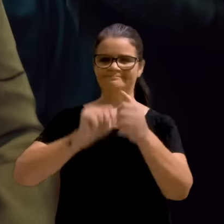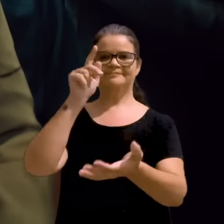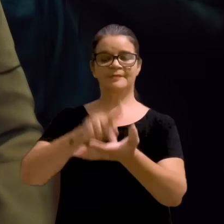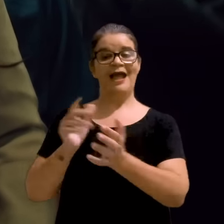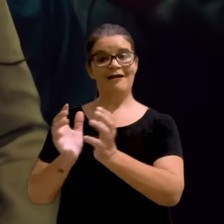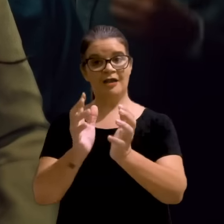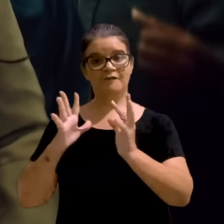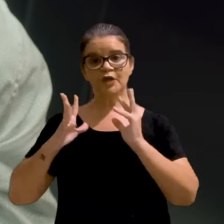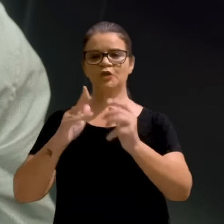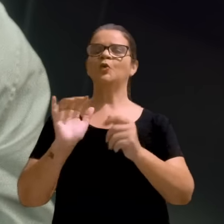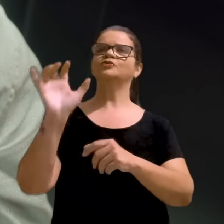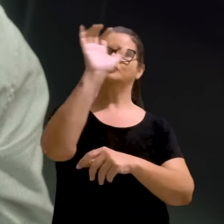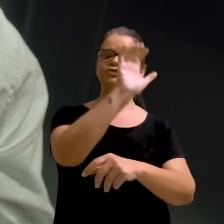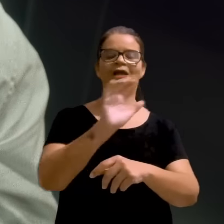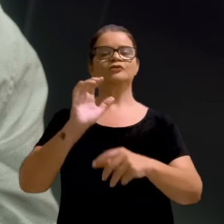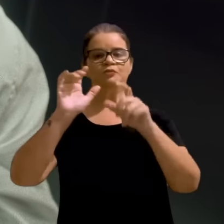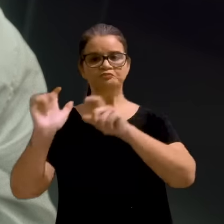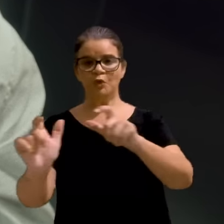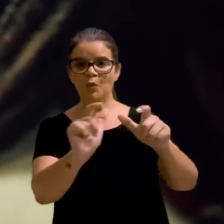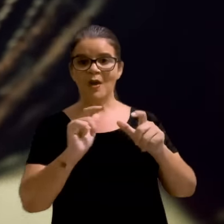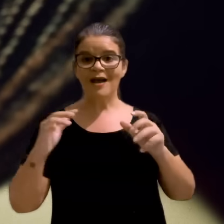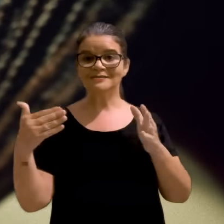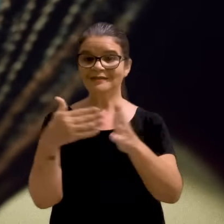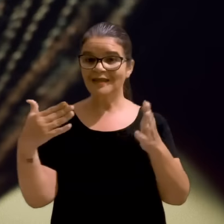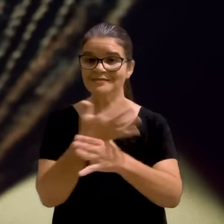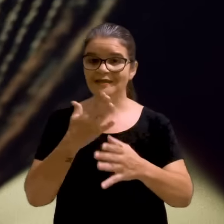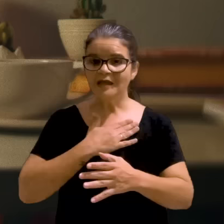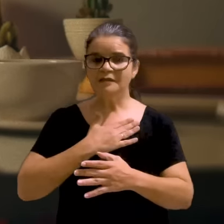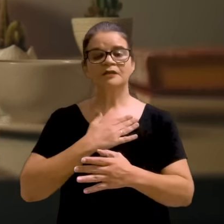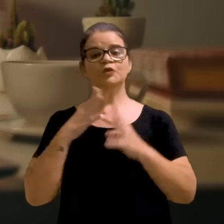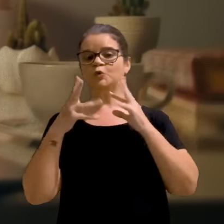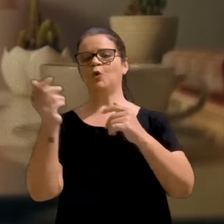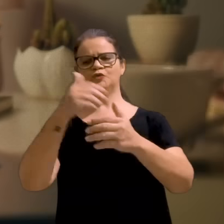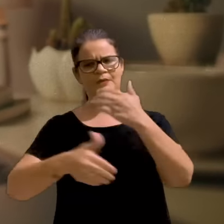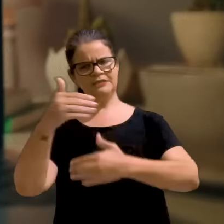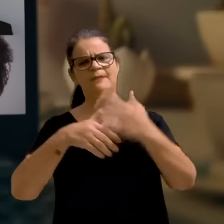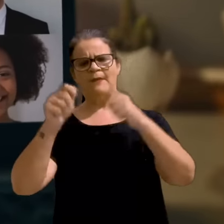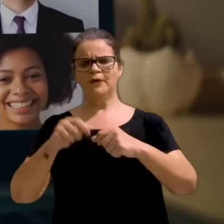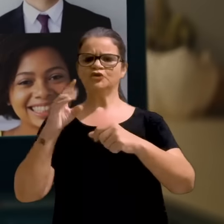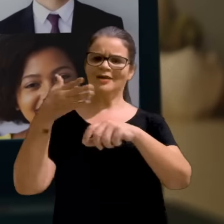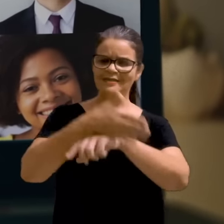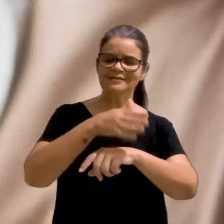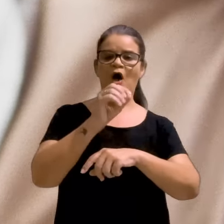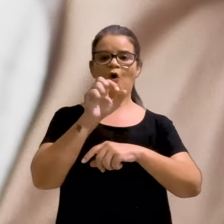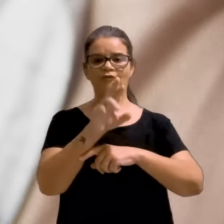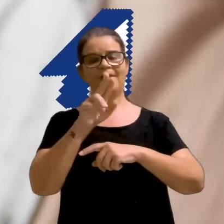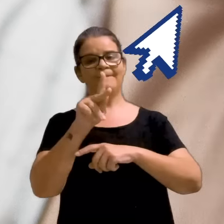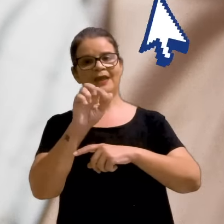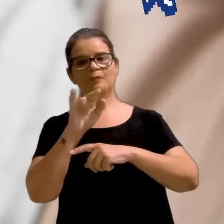A caravana vai passar por toda a região do estado. Assessorista. Cidadezinha. Todo mundo pode participar. É só